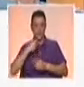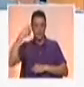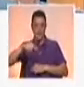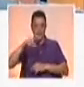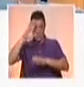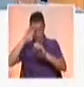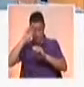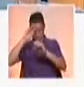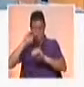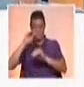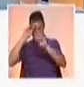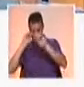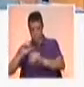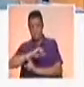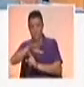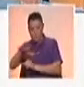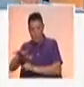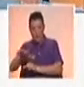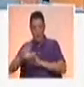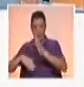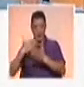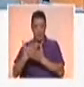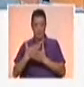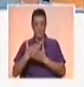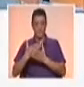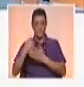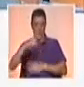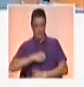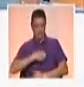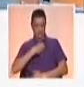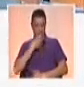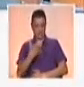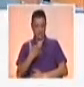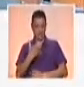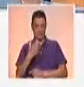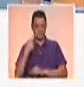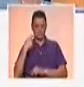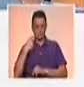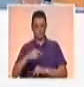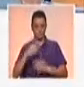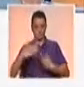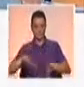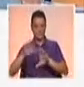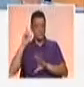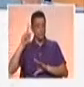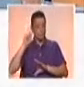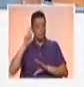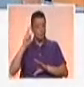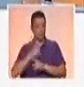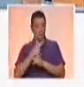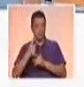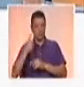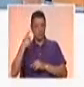nessas formações, não é? Uhum. Para de alguma forma termos esse... sentirmos a língua na sua essência, não é?